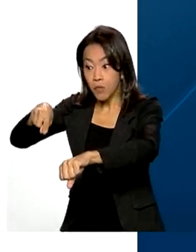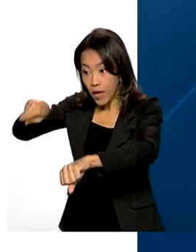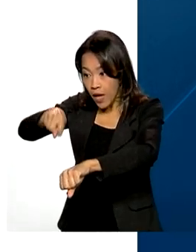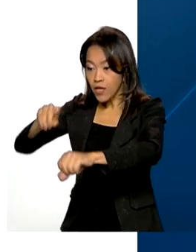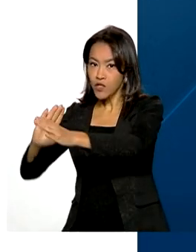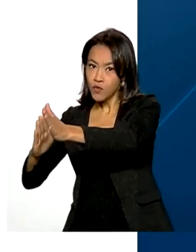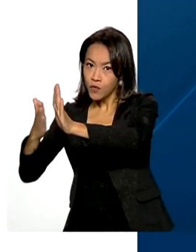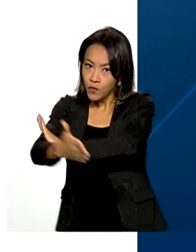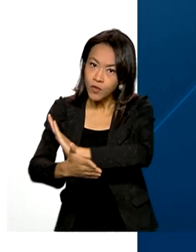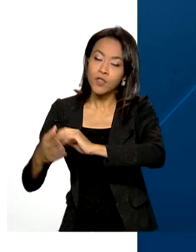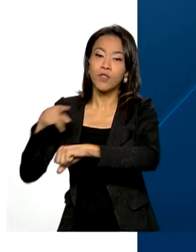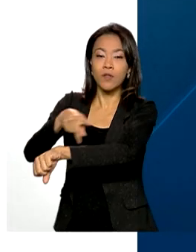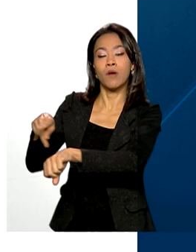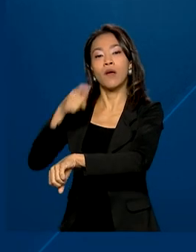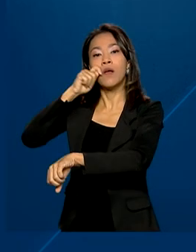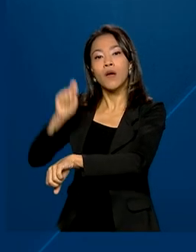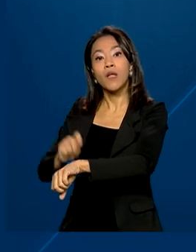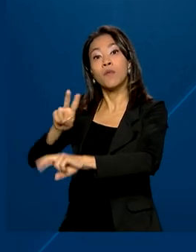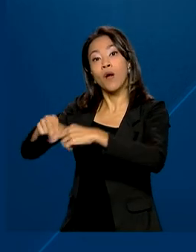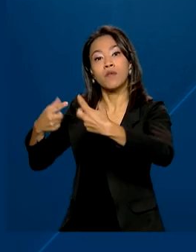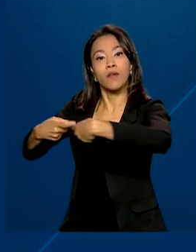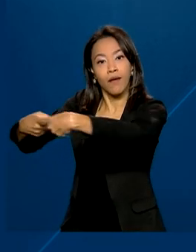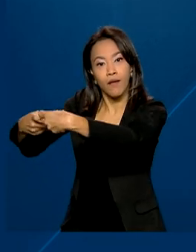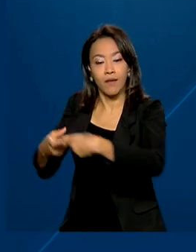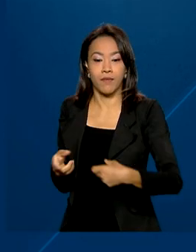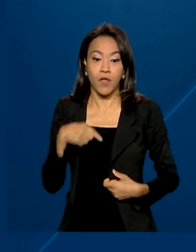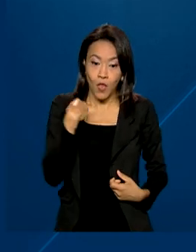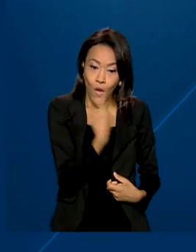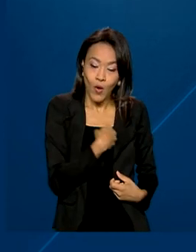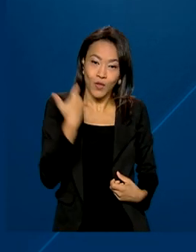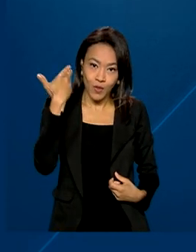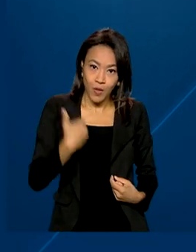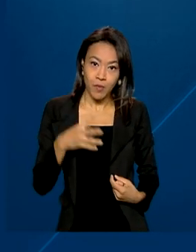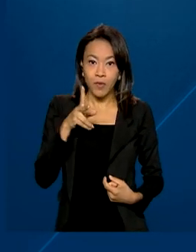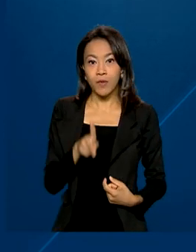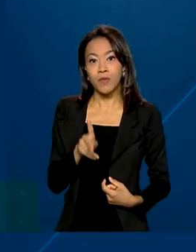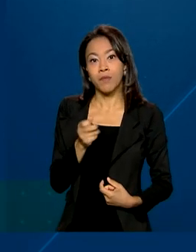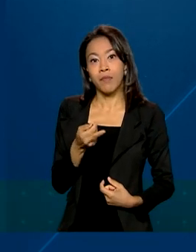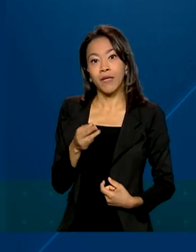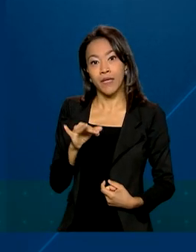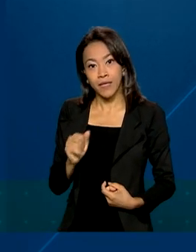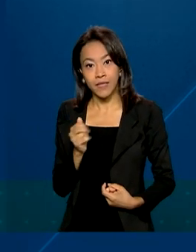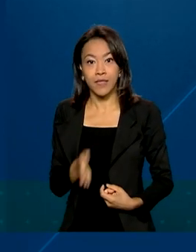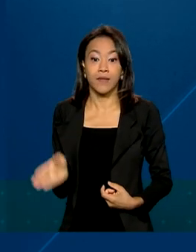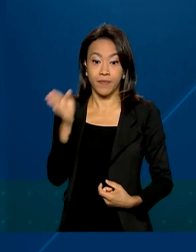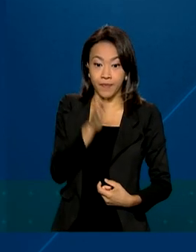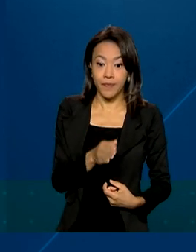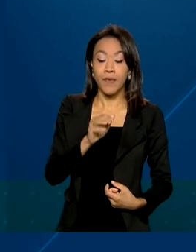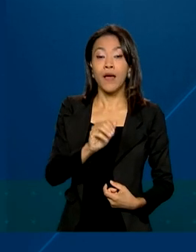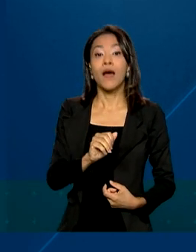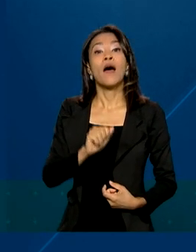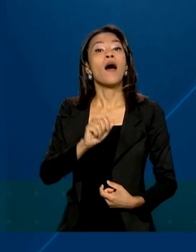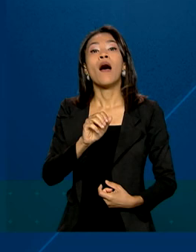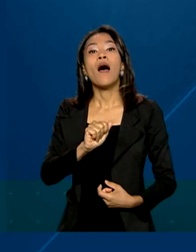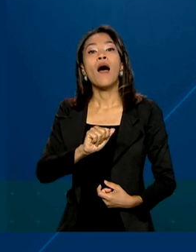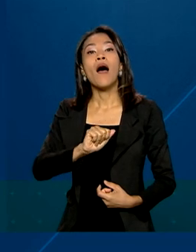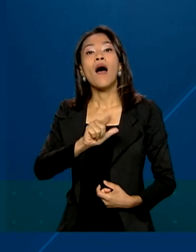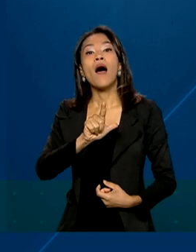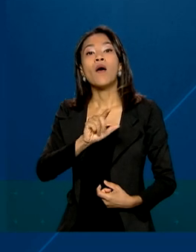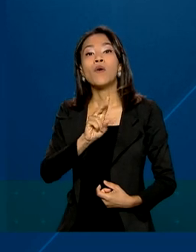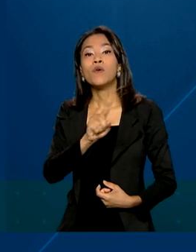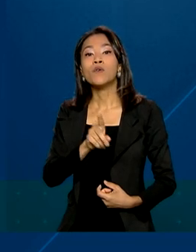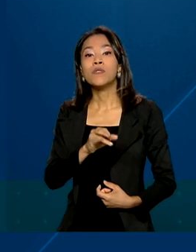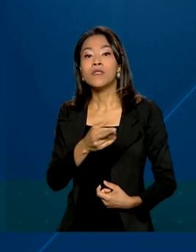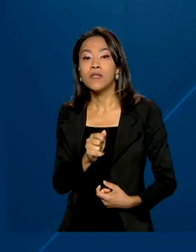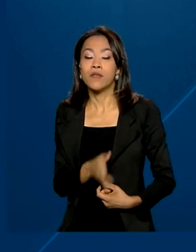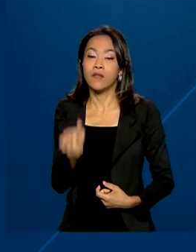Ucrânia por causa do conflito com a Rússia. Nós somos os brasileiros Patrícia Gomes Hispano, Alzira Fernanda Braga